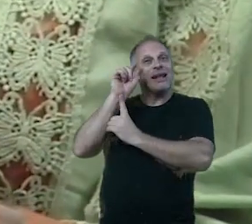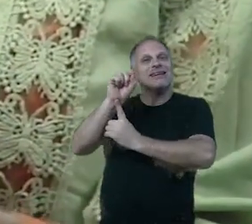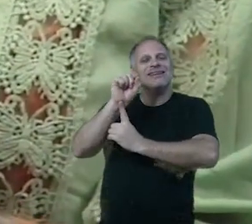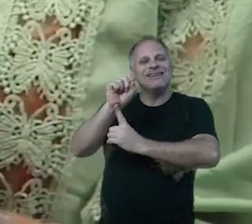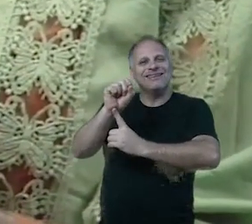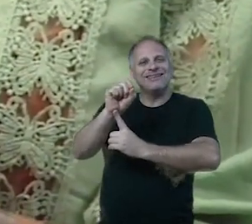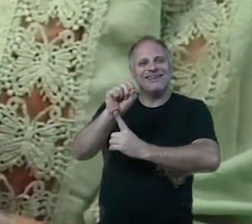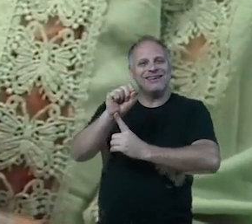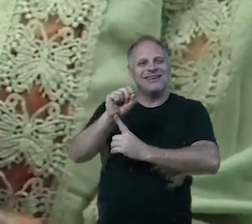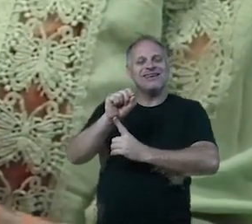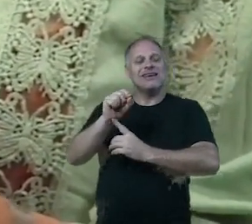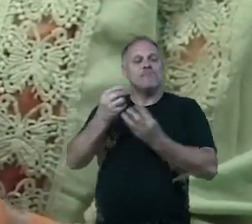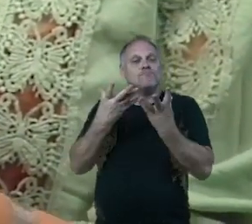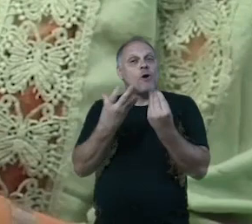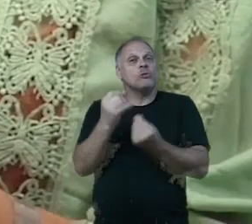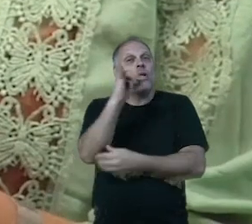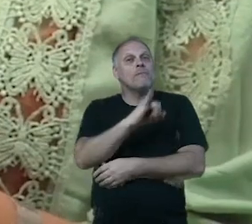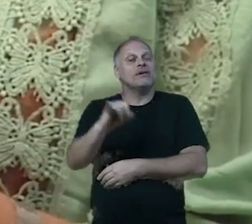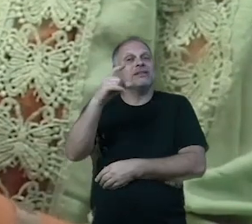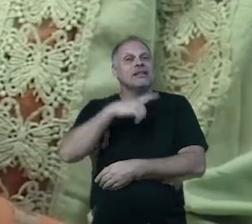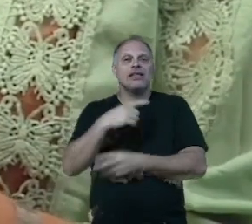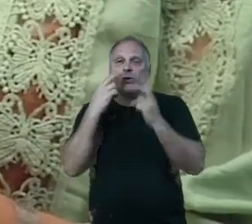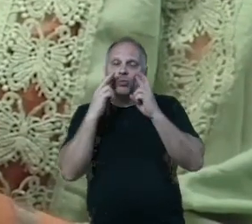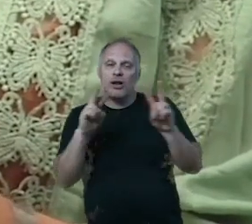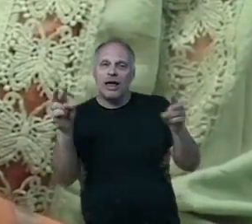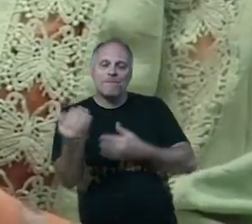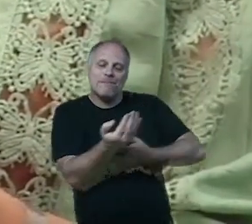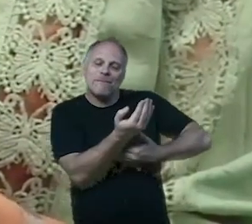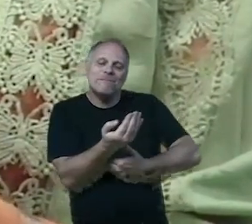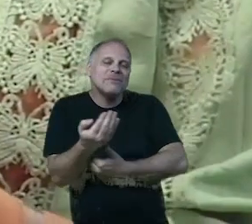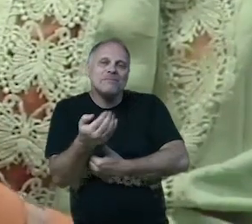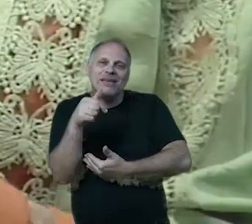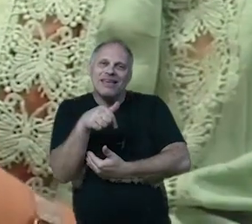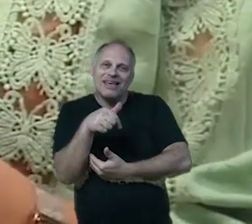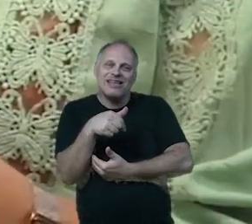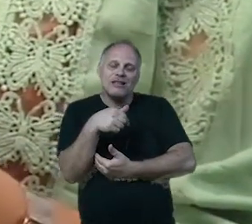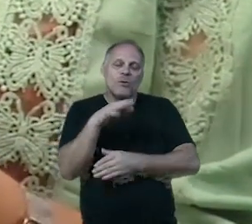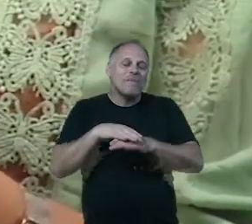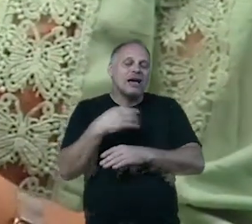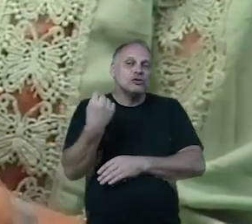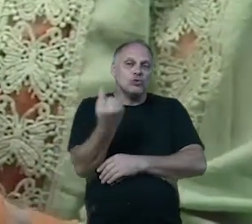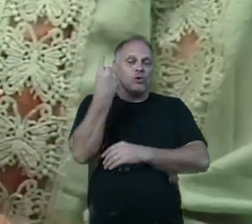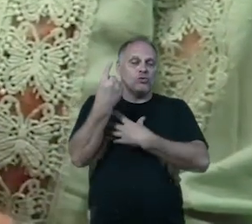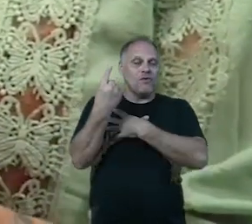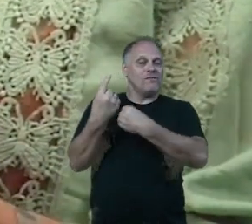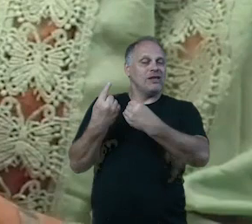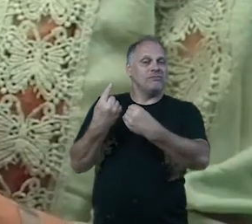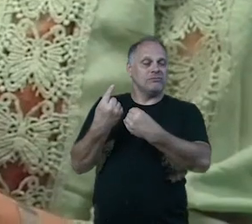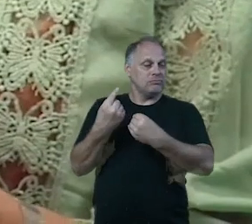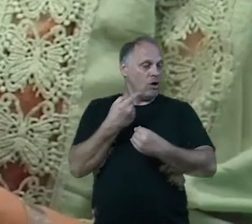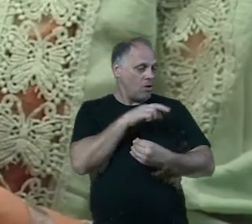Que o quão importante a gente ter um olhar para essa criança também, que tá deixando de ser filha única. Aqui, ó, que